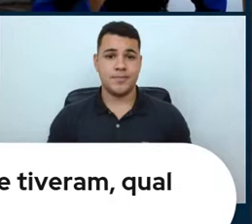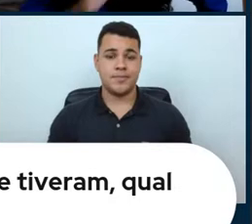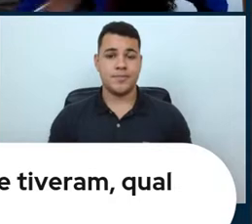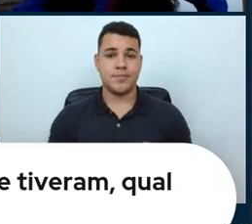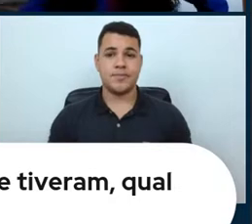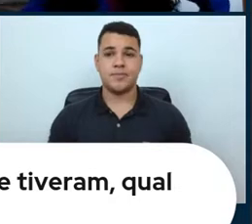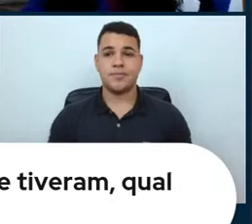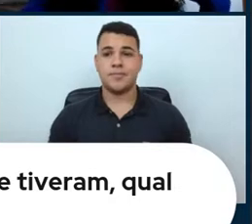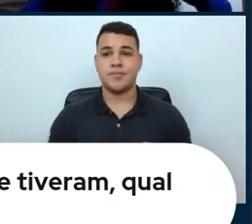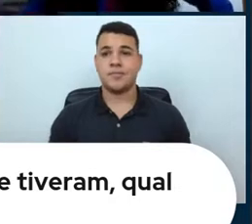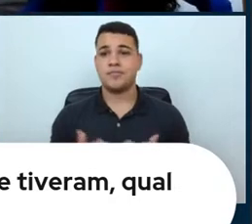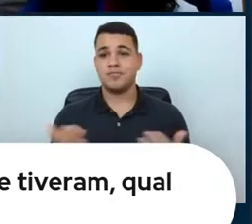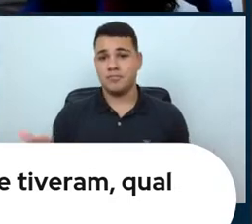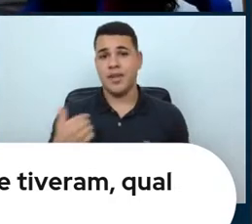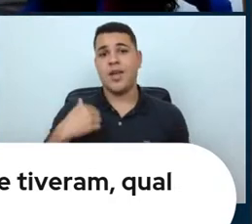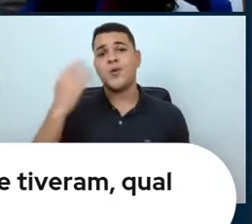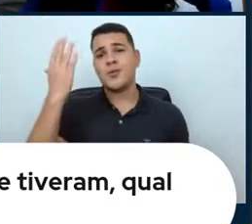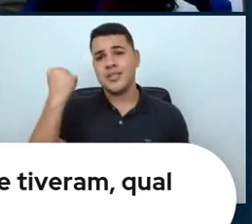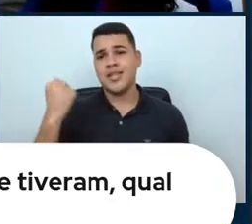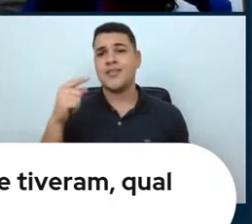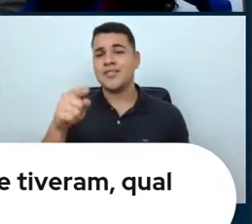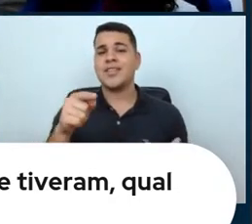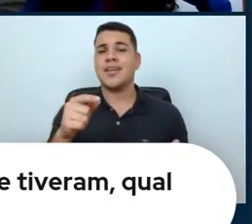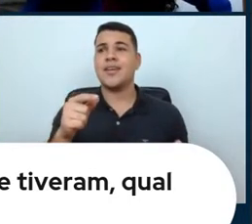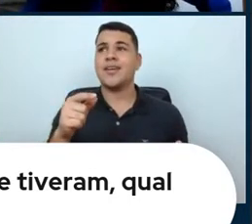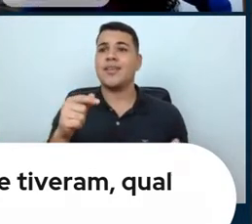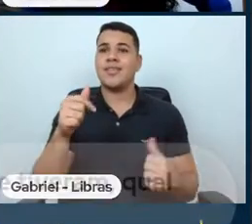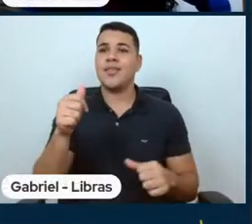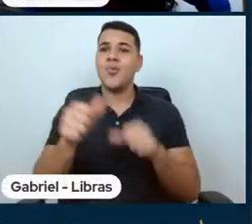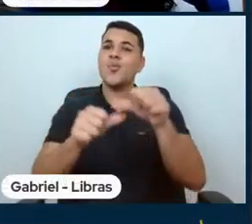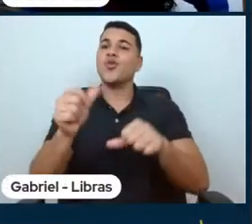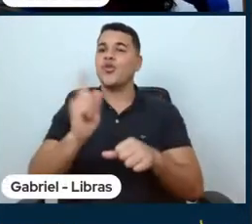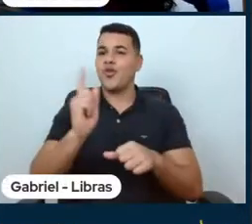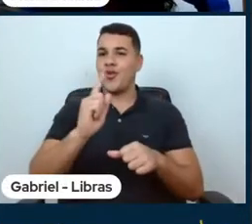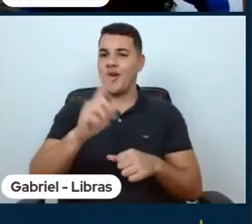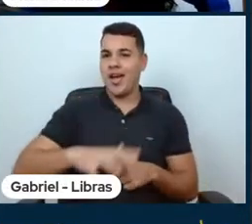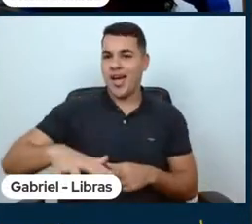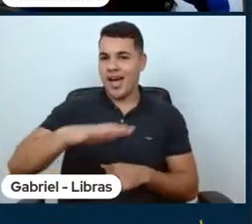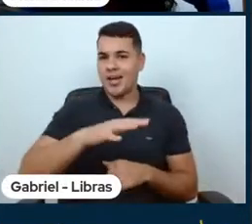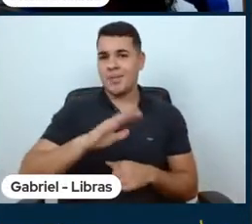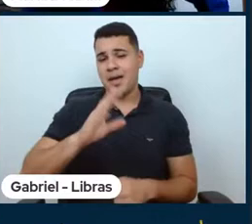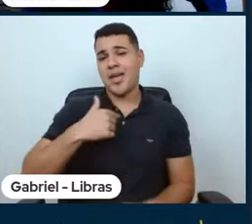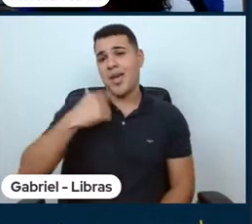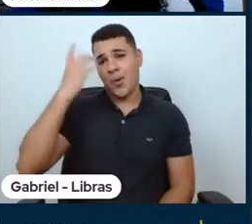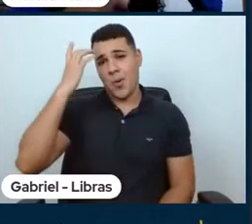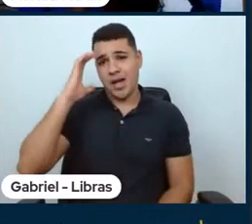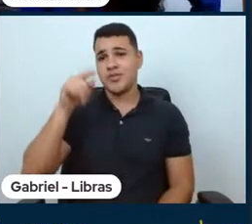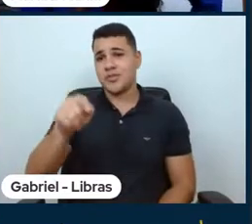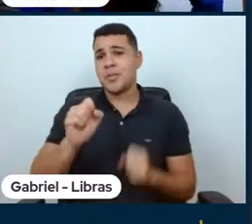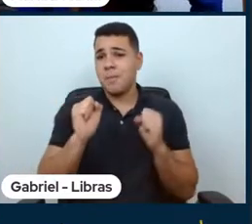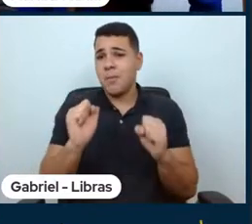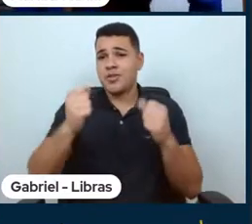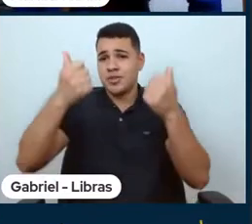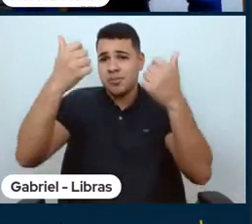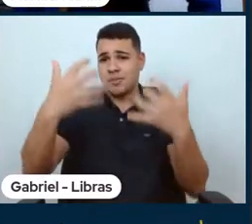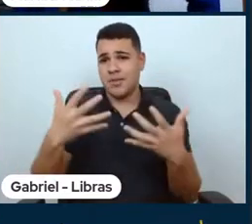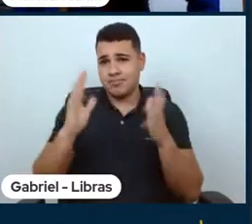Não sei, assim, eu sei que você não fez exatamente uma transição, mas acho que você pode explicar um